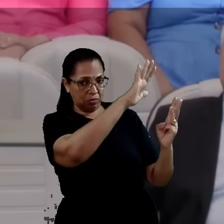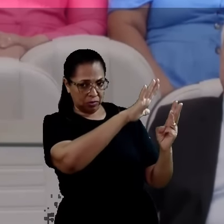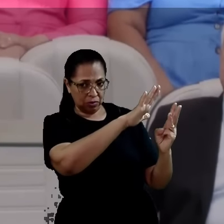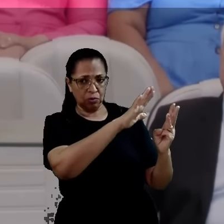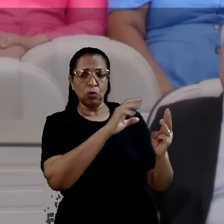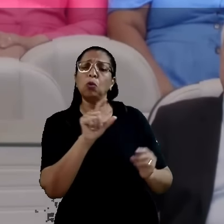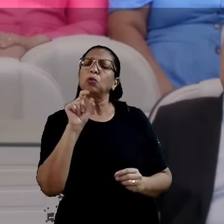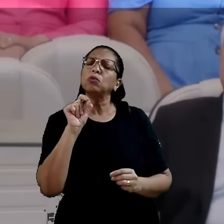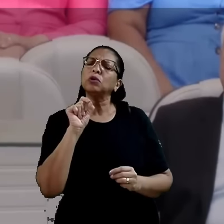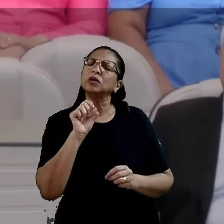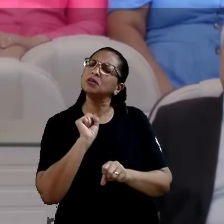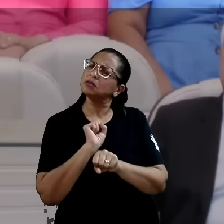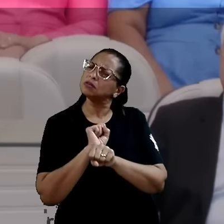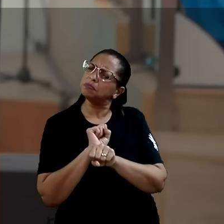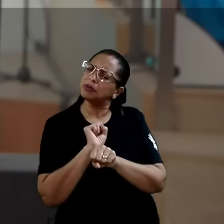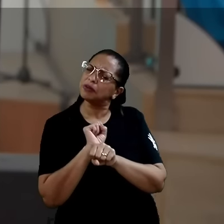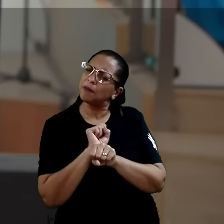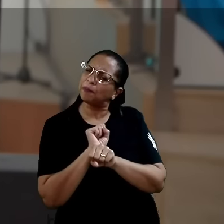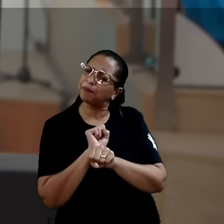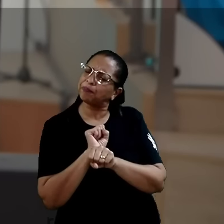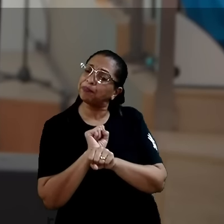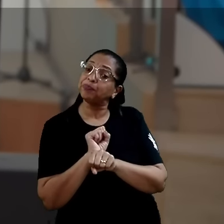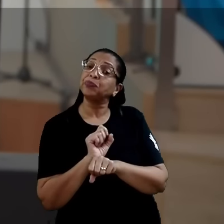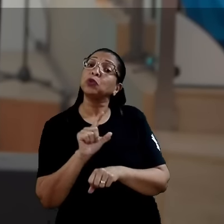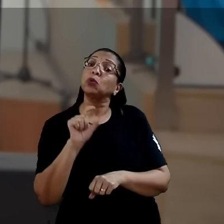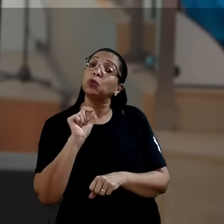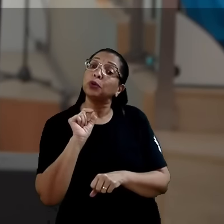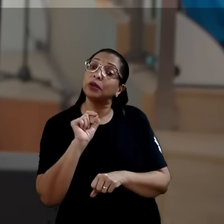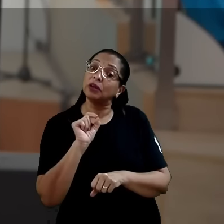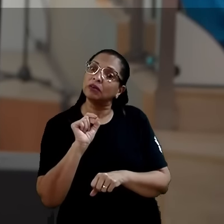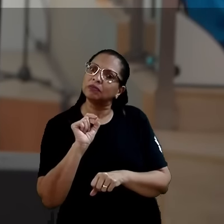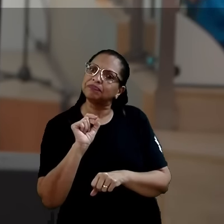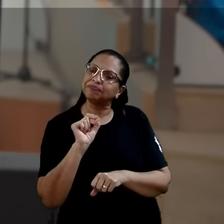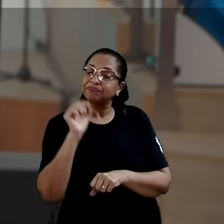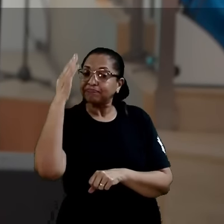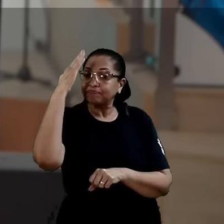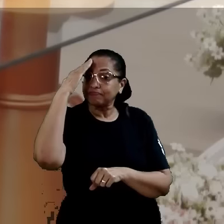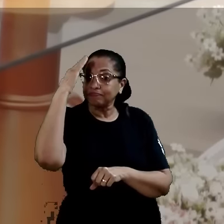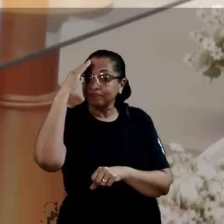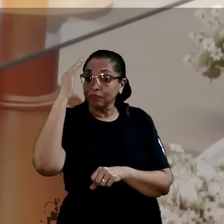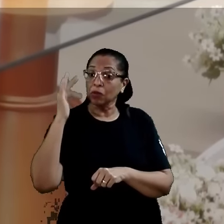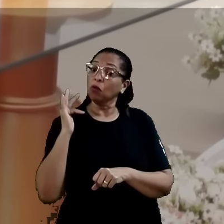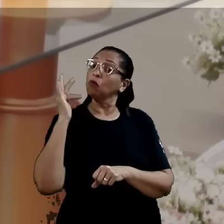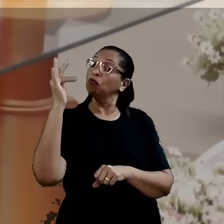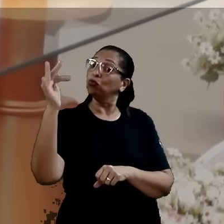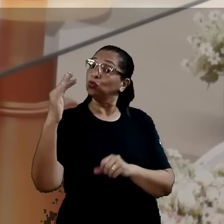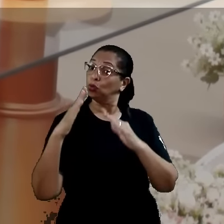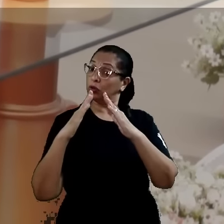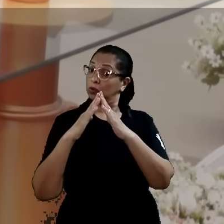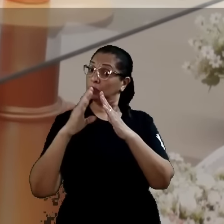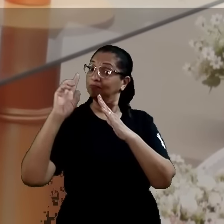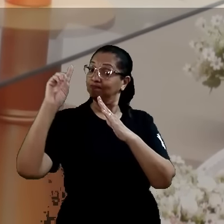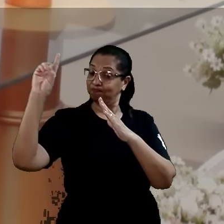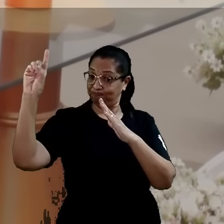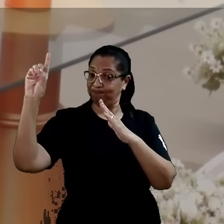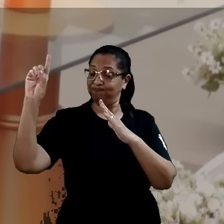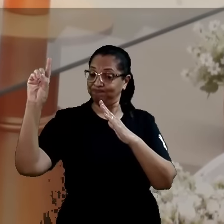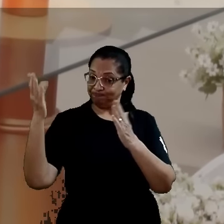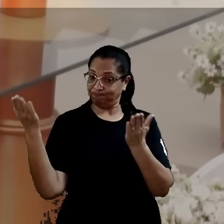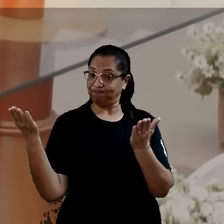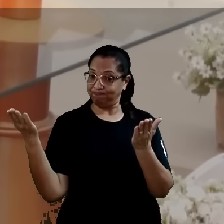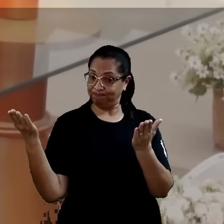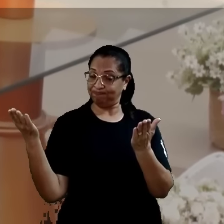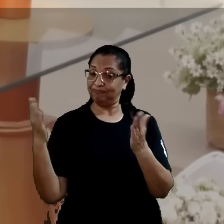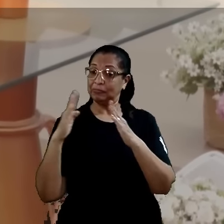hoje eu recebi essa tarefa com muita alegria mas também com muito temor e